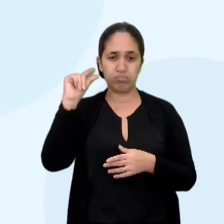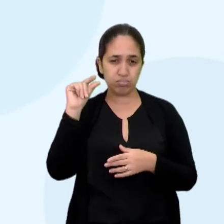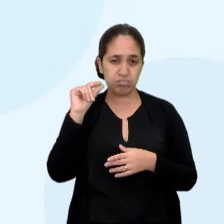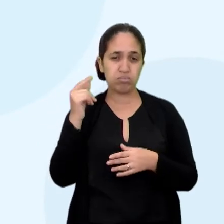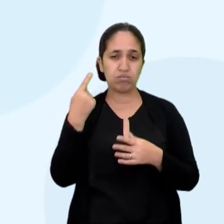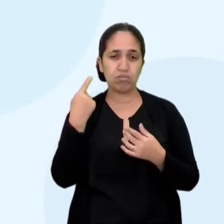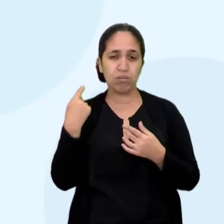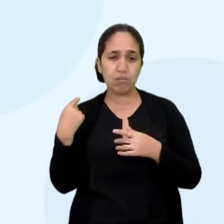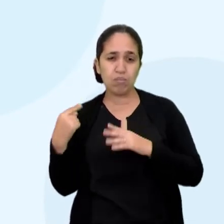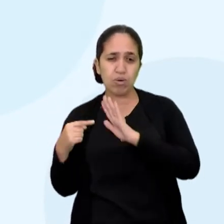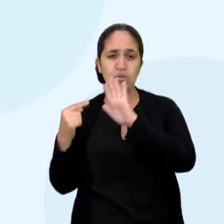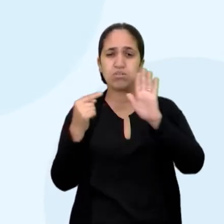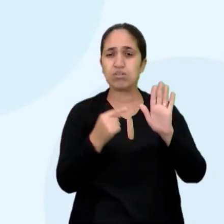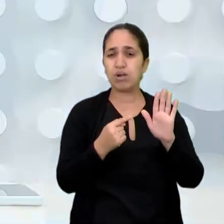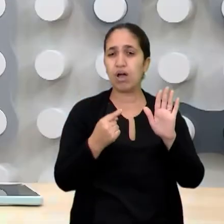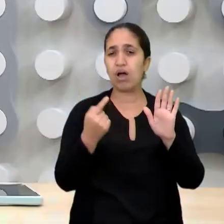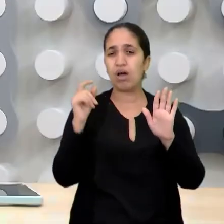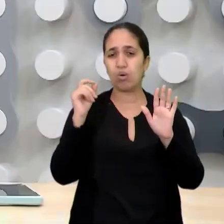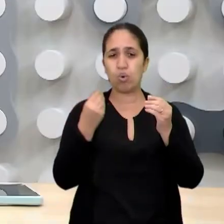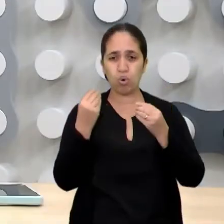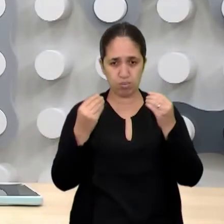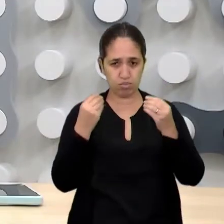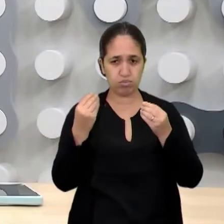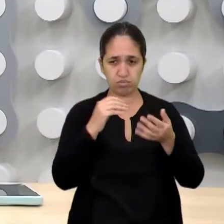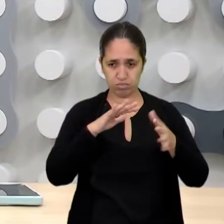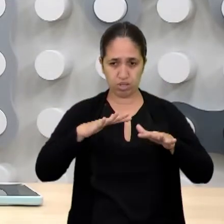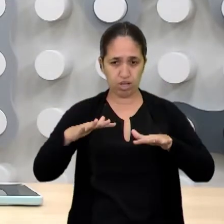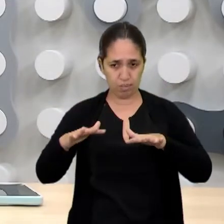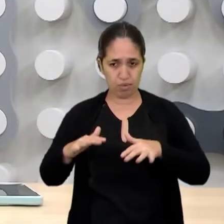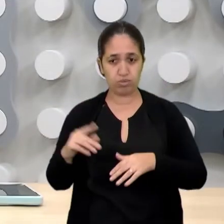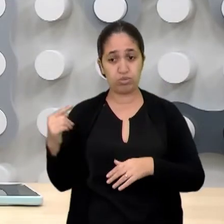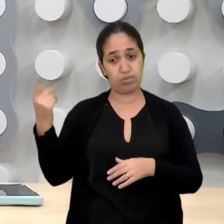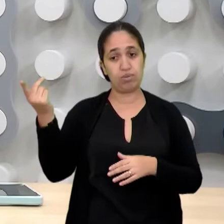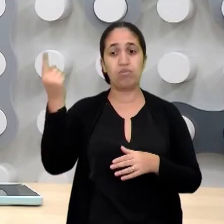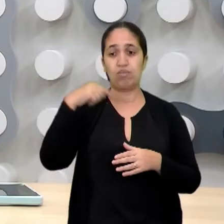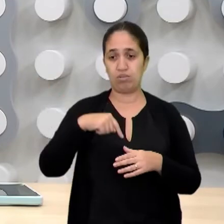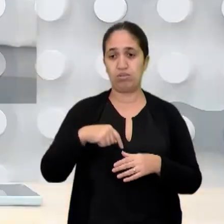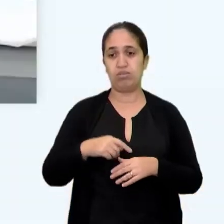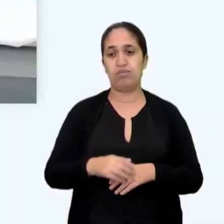mostrando aí rescaldo do terremoto no Japão. Daqui a pouco a gente volta rapidinho.